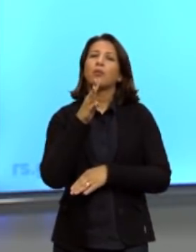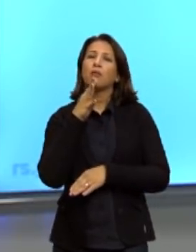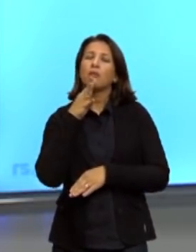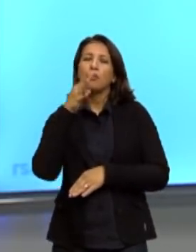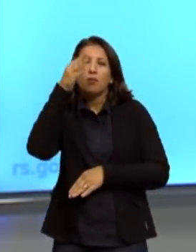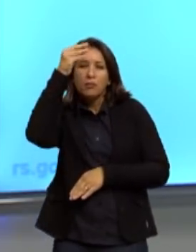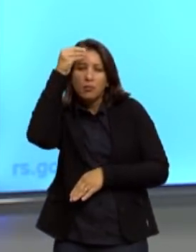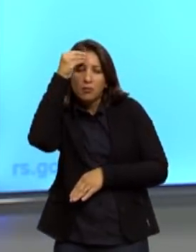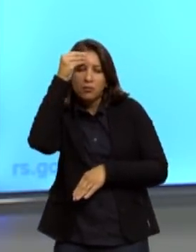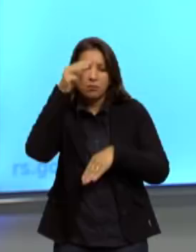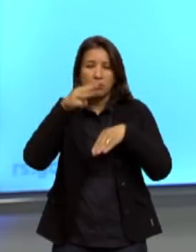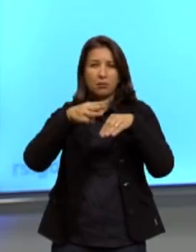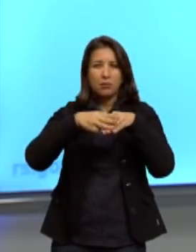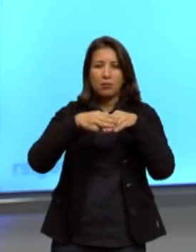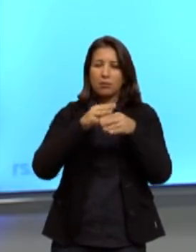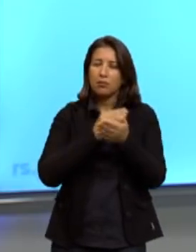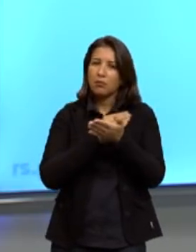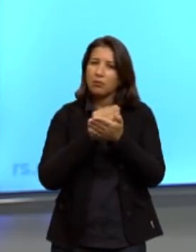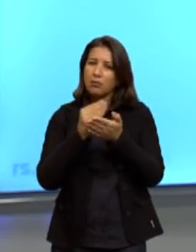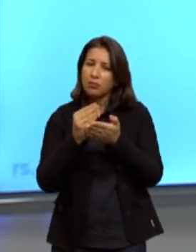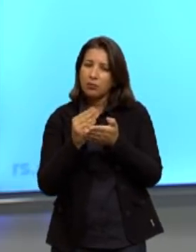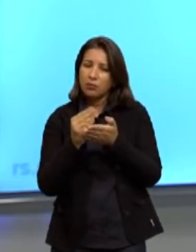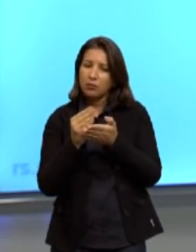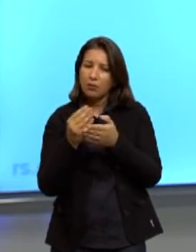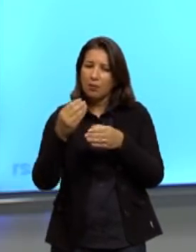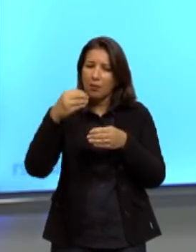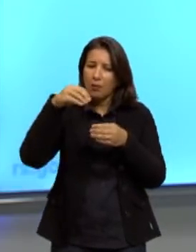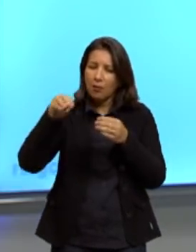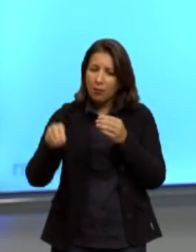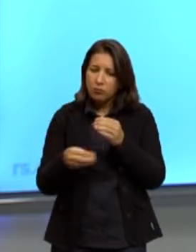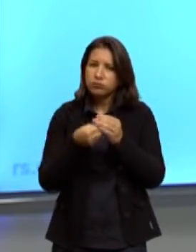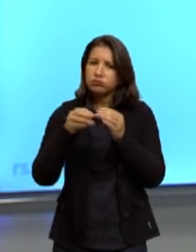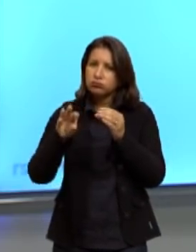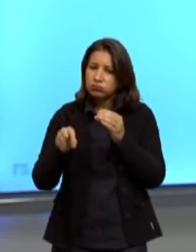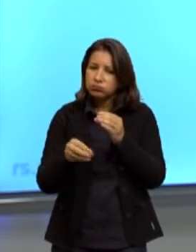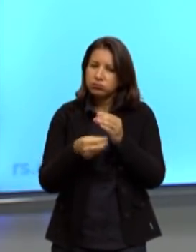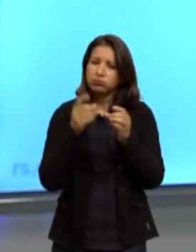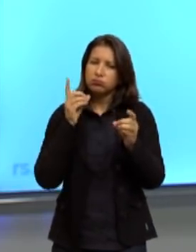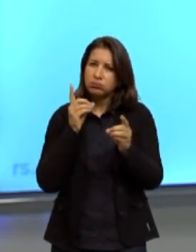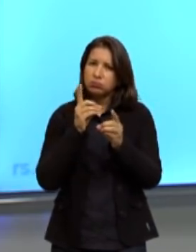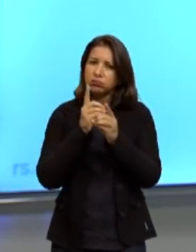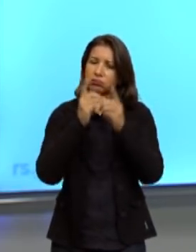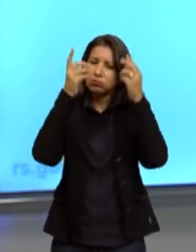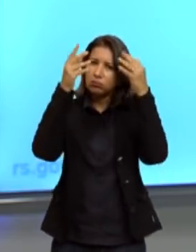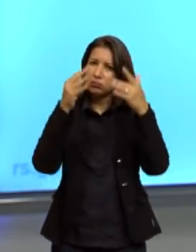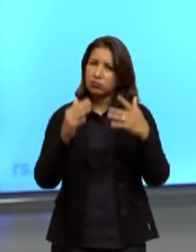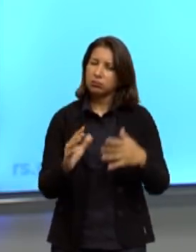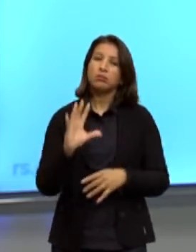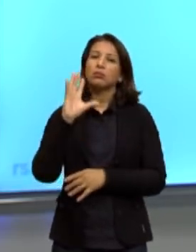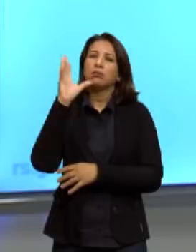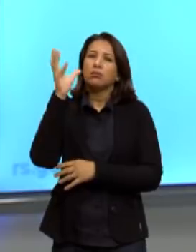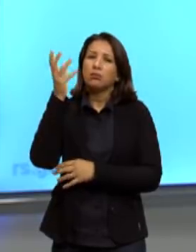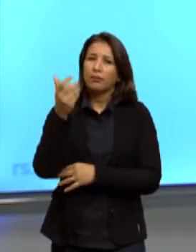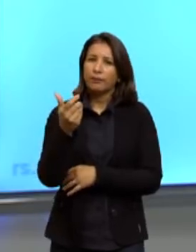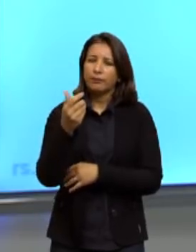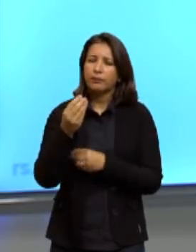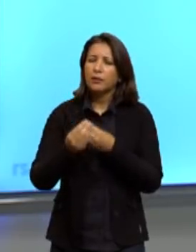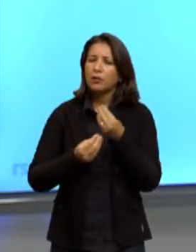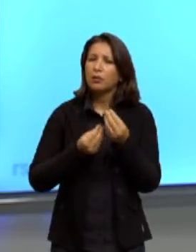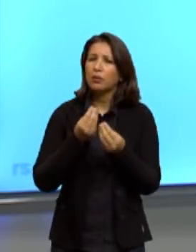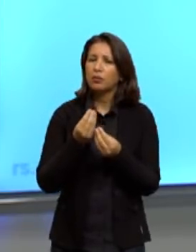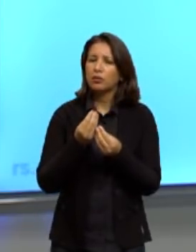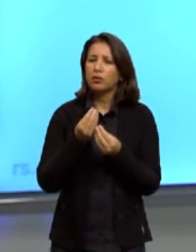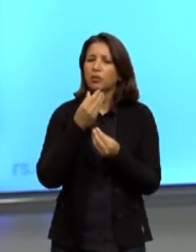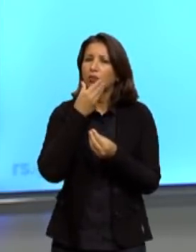que ele começou a a incluir nessas descobertas dele para explicar os fenômenos então desse